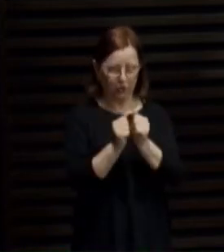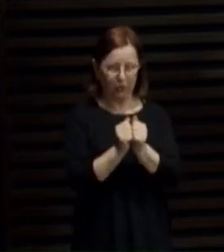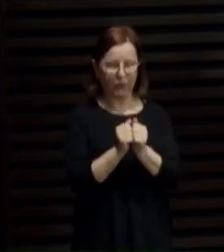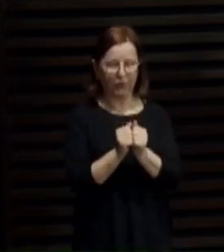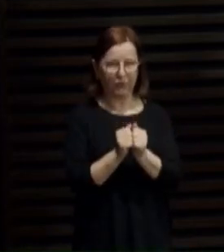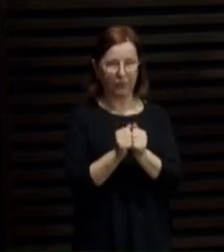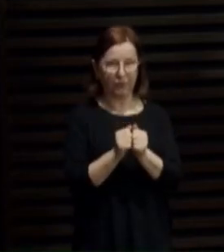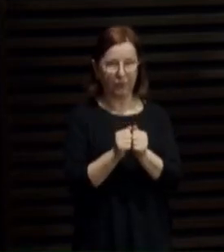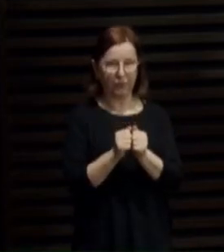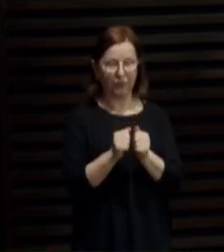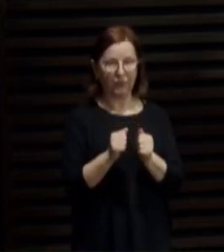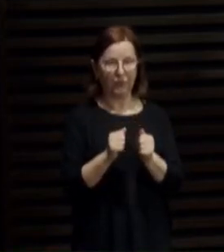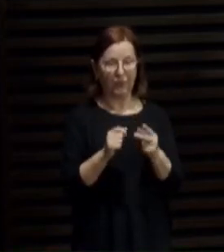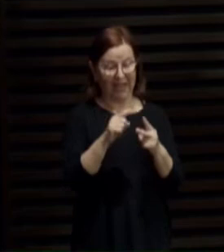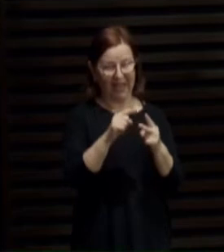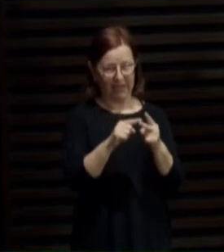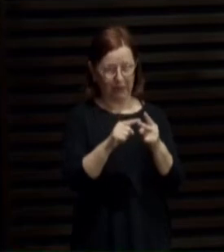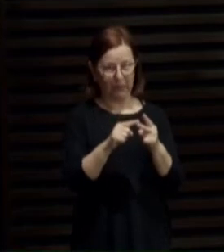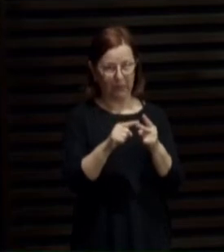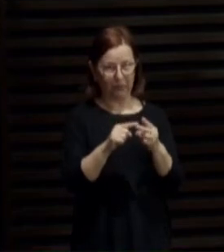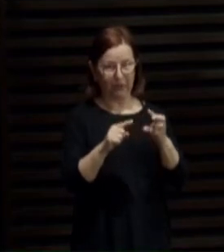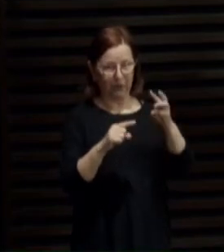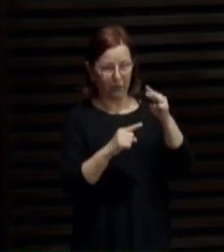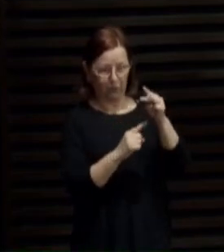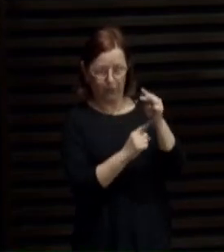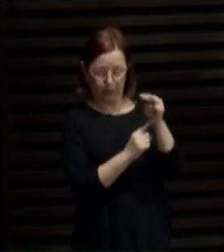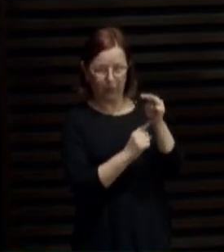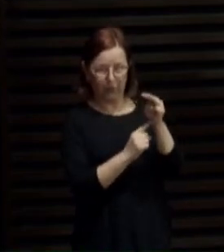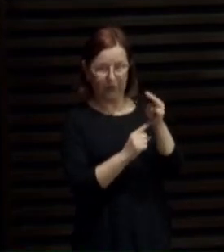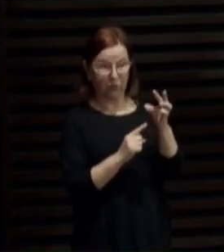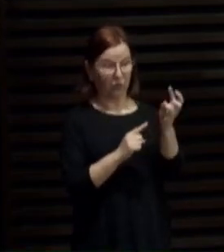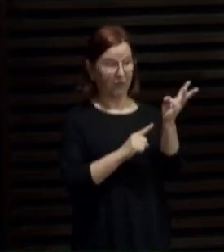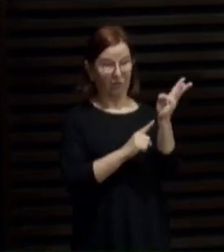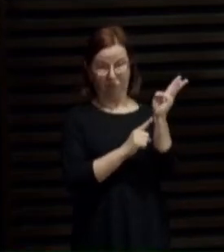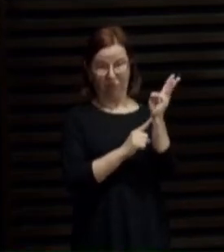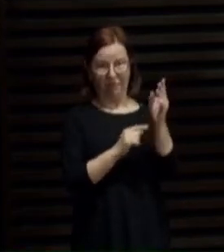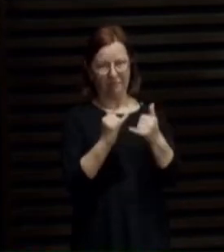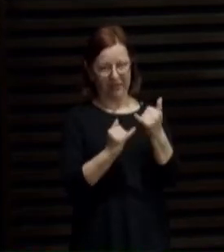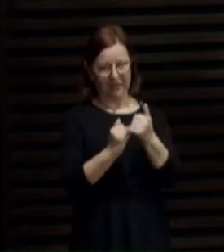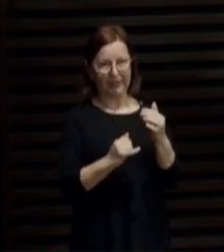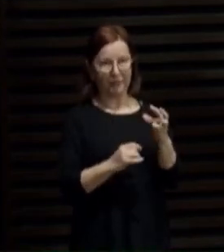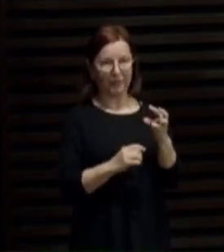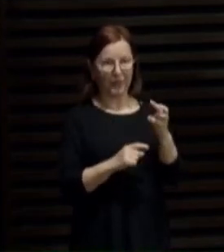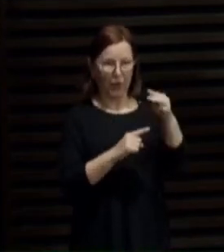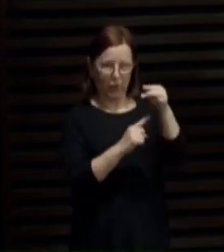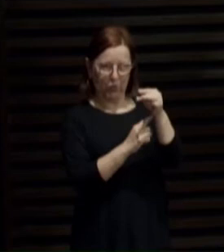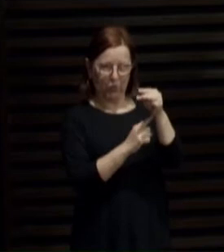porém muito diferentes na essência. O trigo tem grãos e dele se pode